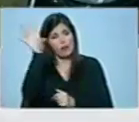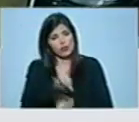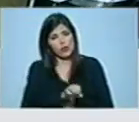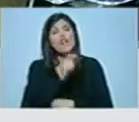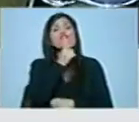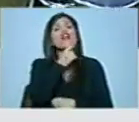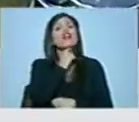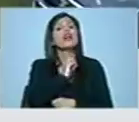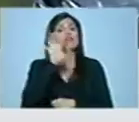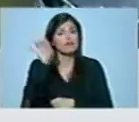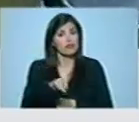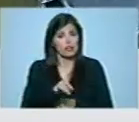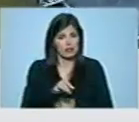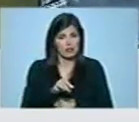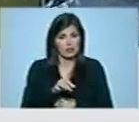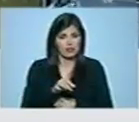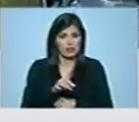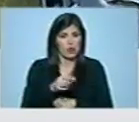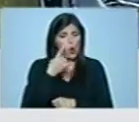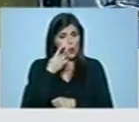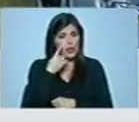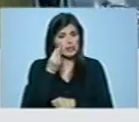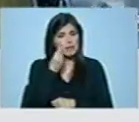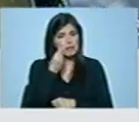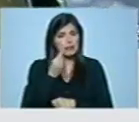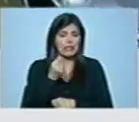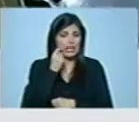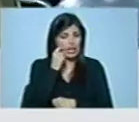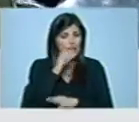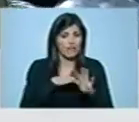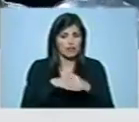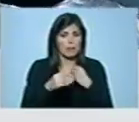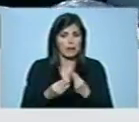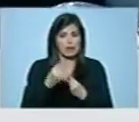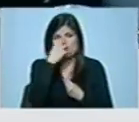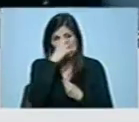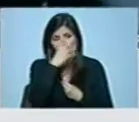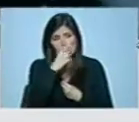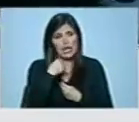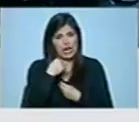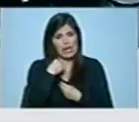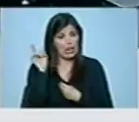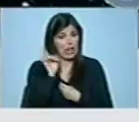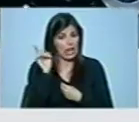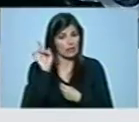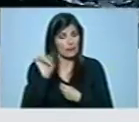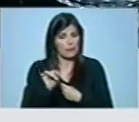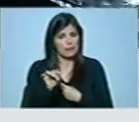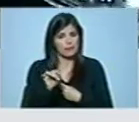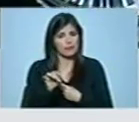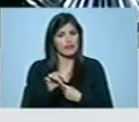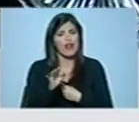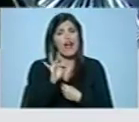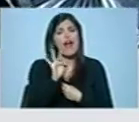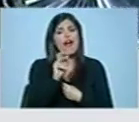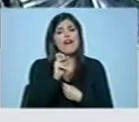buscar a Felgueiras isso. É. Conhece isso quem faz isso, bem, é, não é? É? E esta é uma chouriça também de carne de lá. Uhum. As farinheiras é um